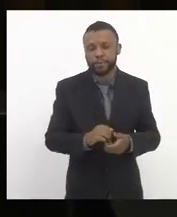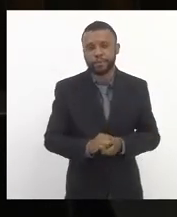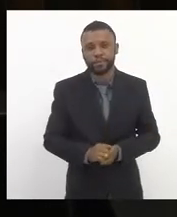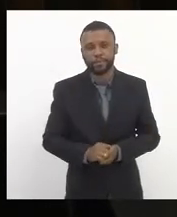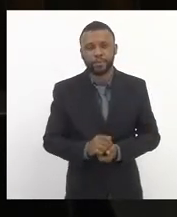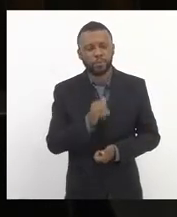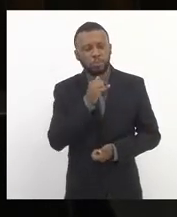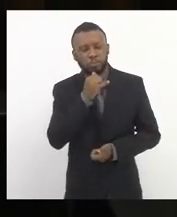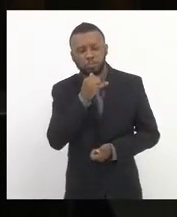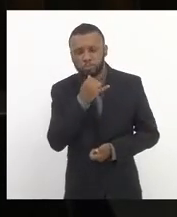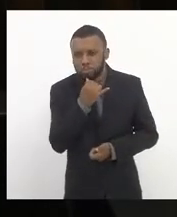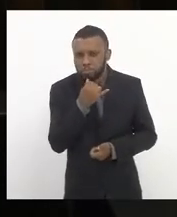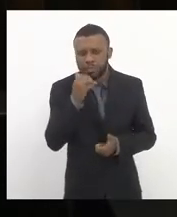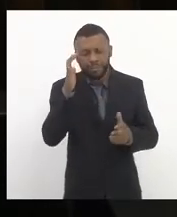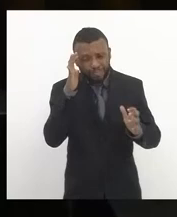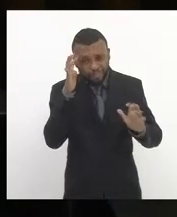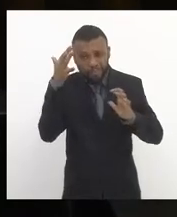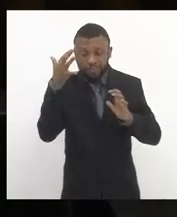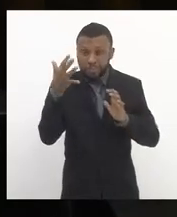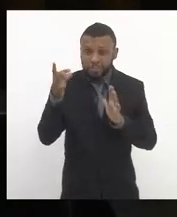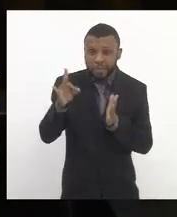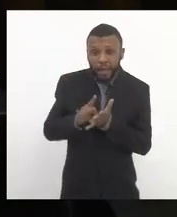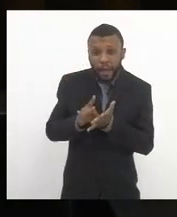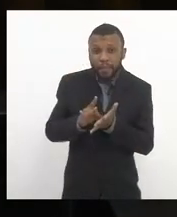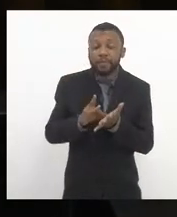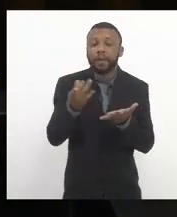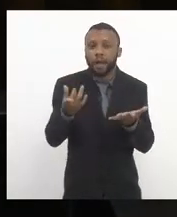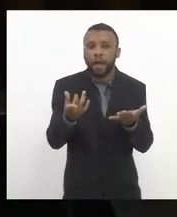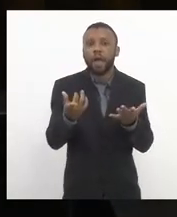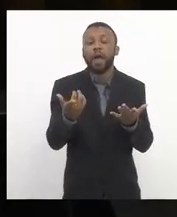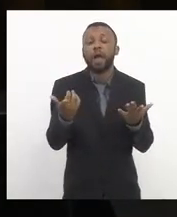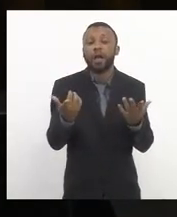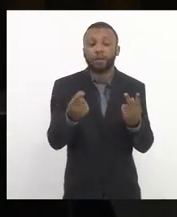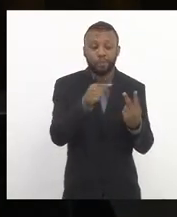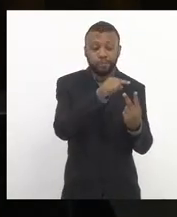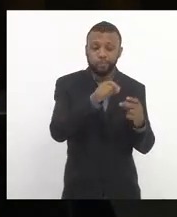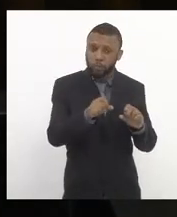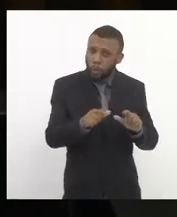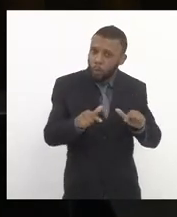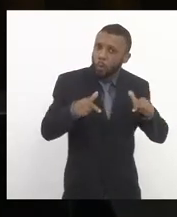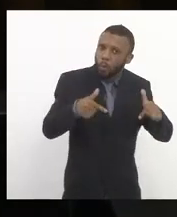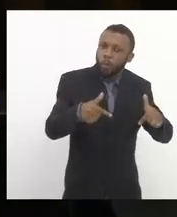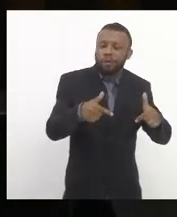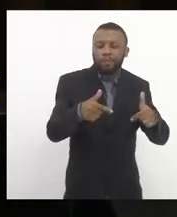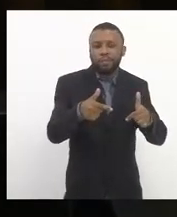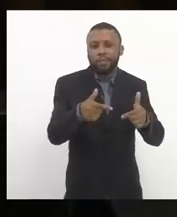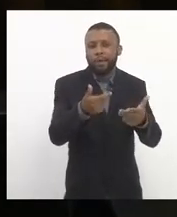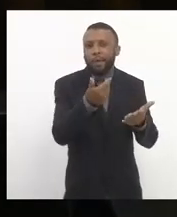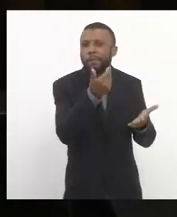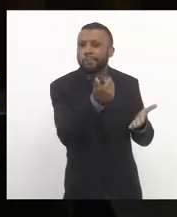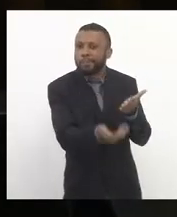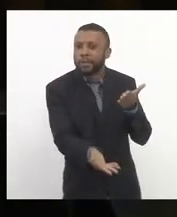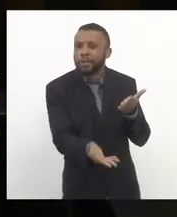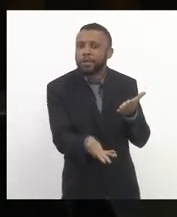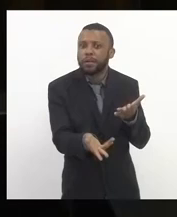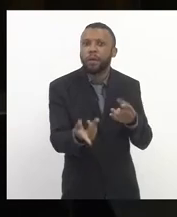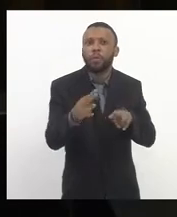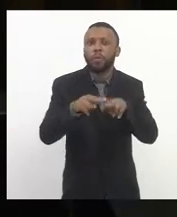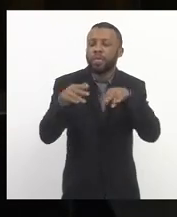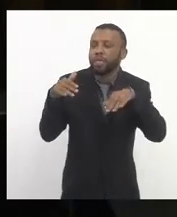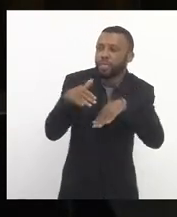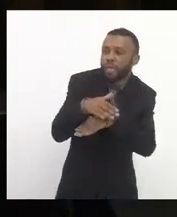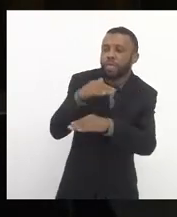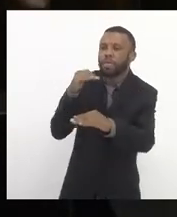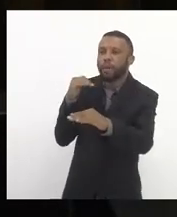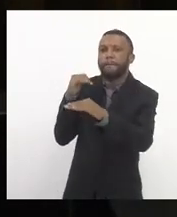Janeiro perder verdadeiros guerreiros que honram a sua farda por não se curvar a ser